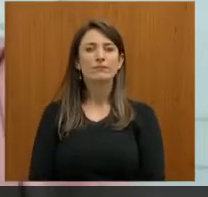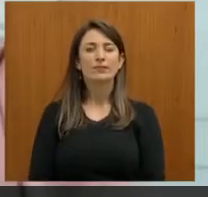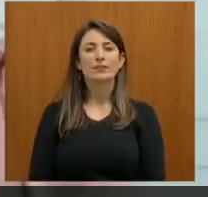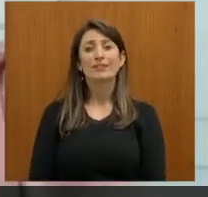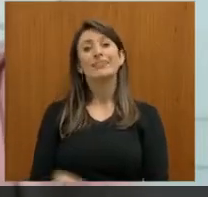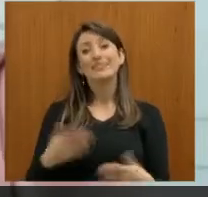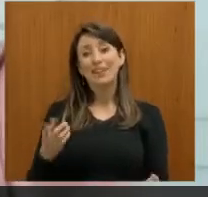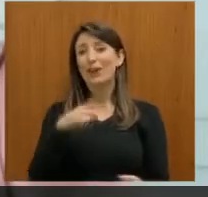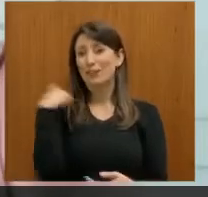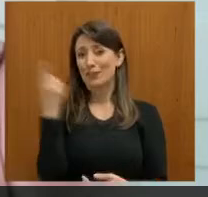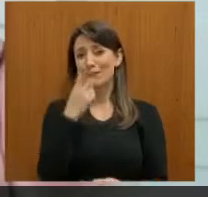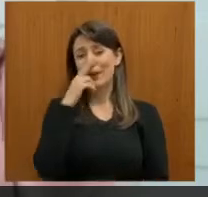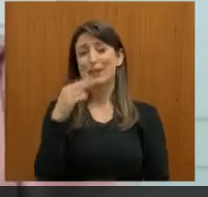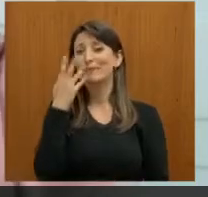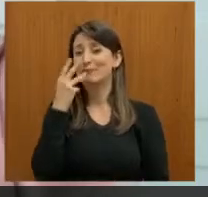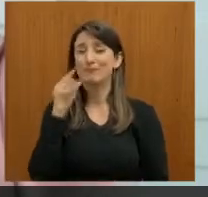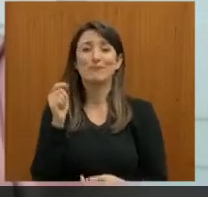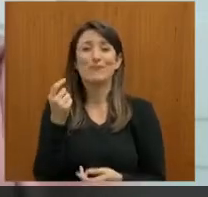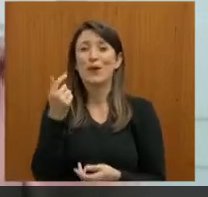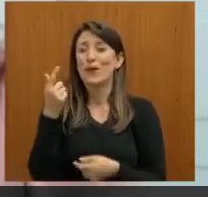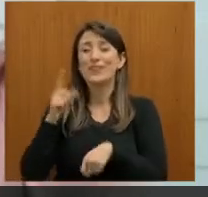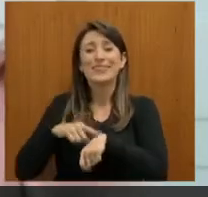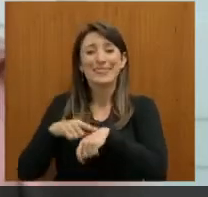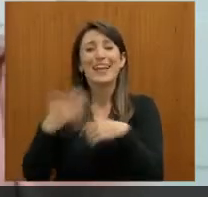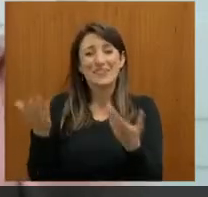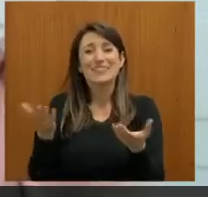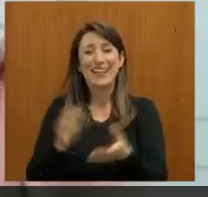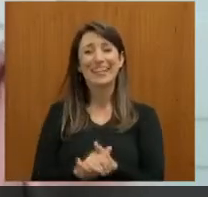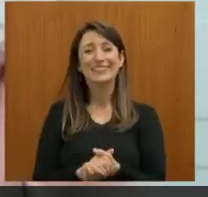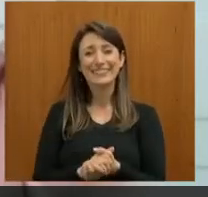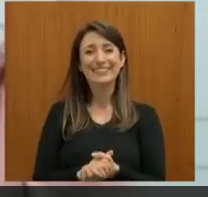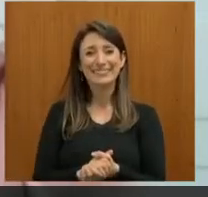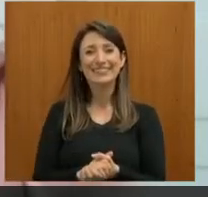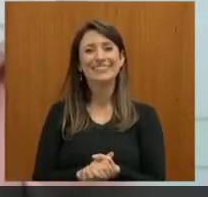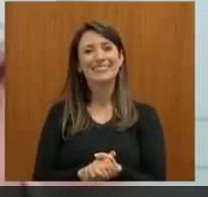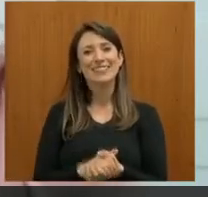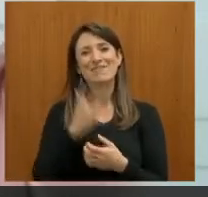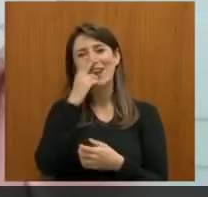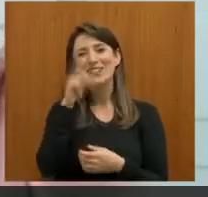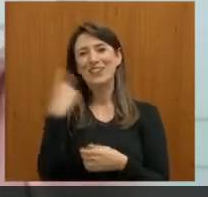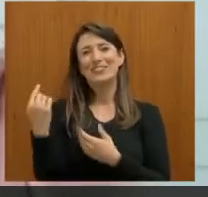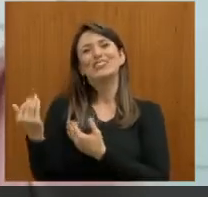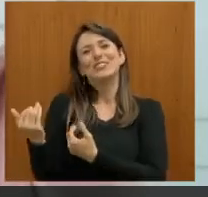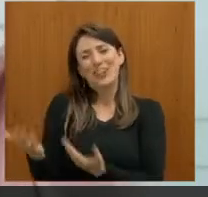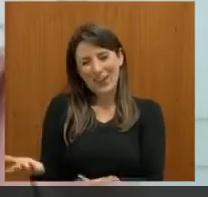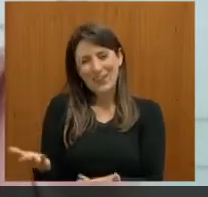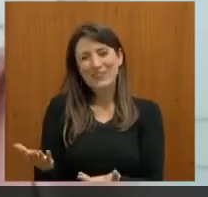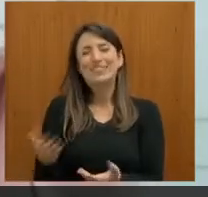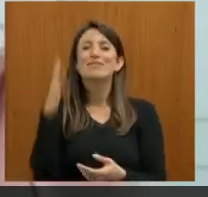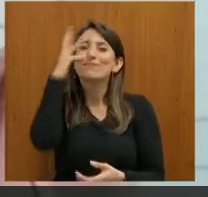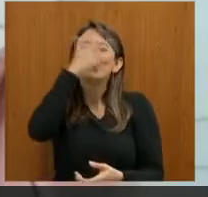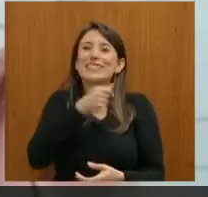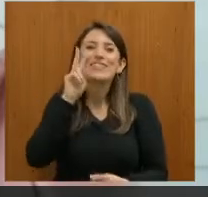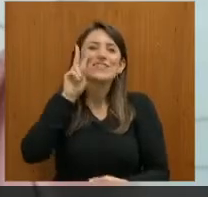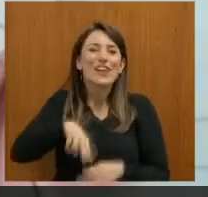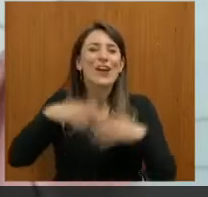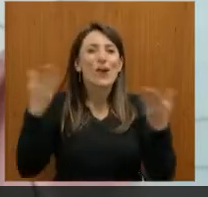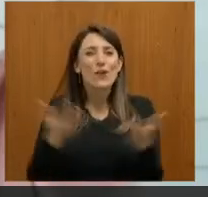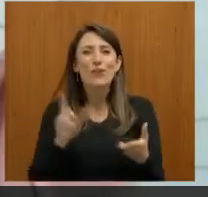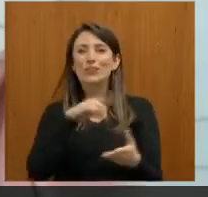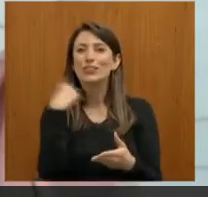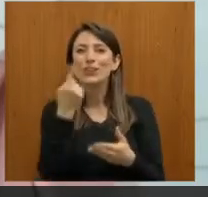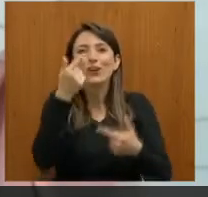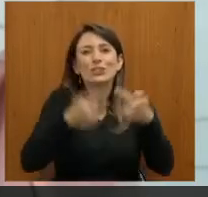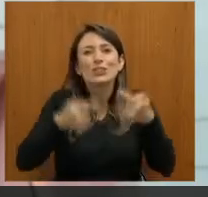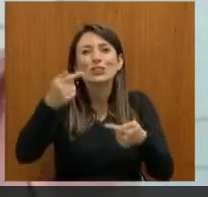jovens e é muito bonito a gente se ver hoje a gente discutindo